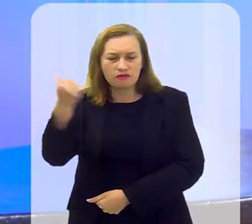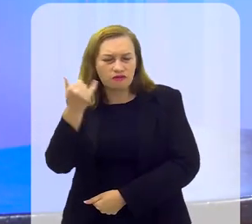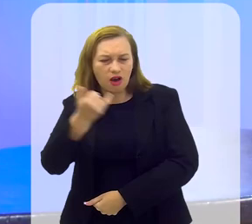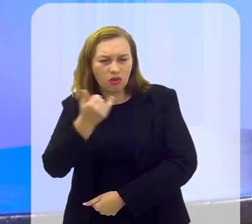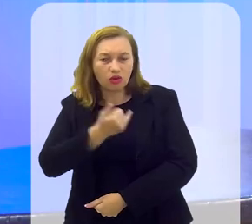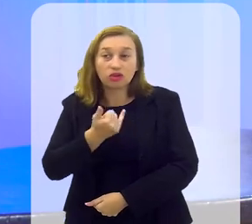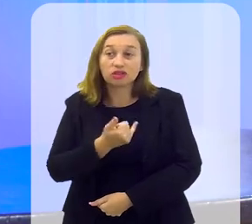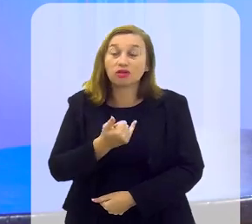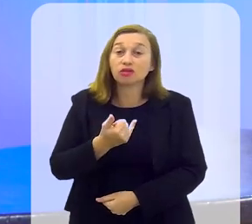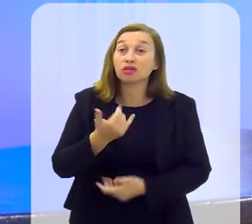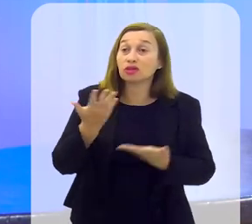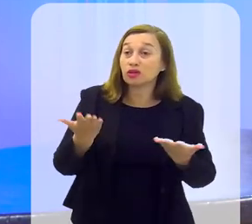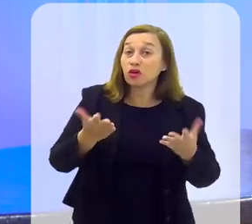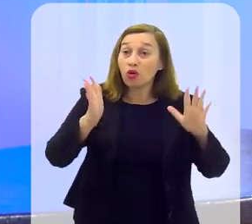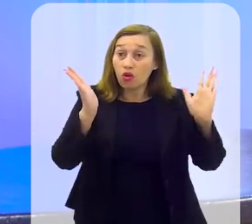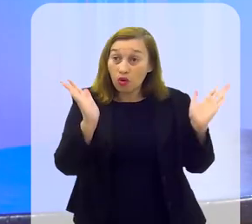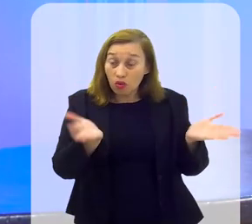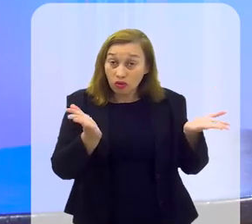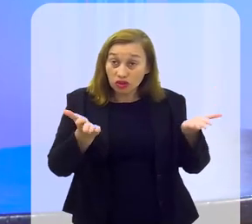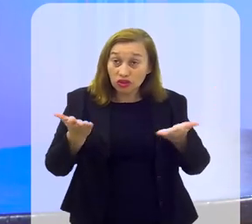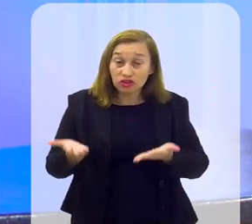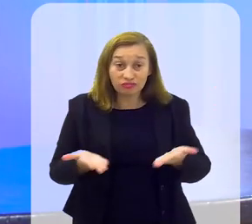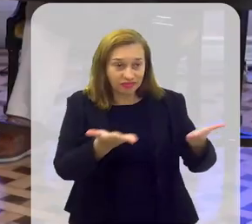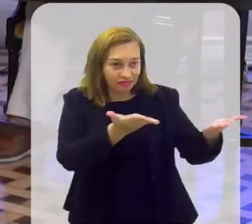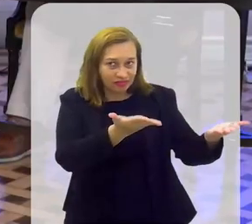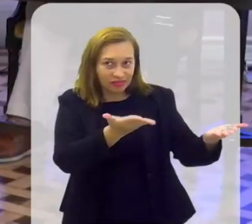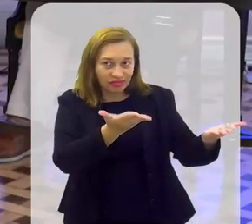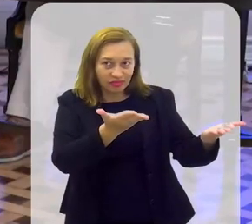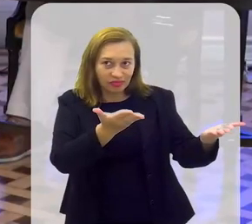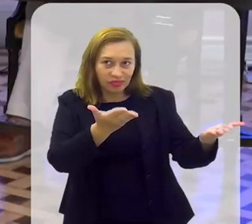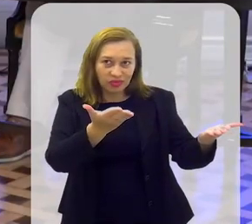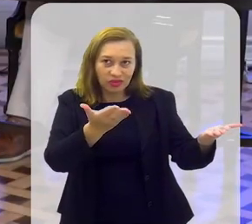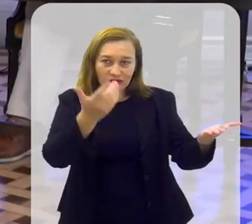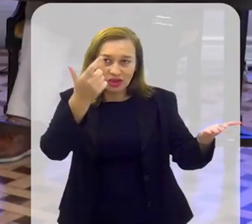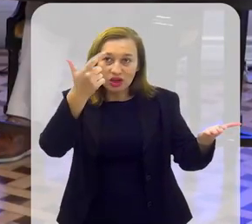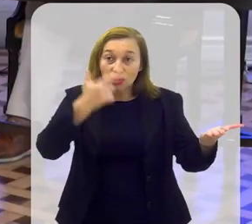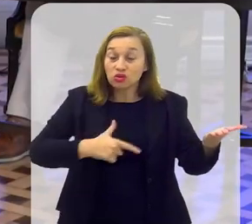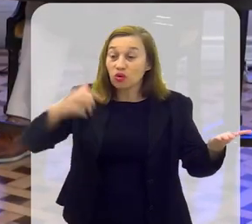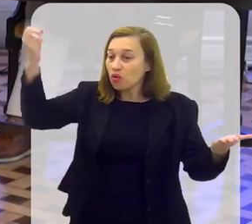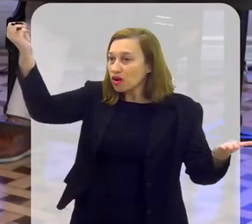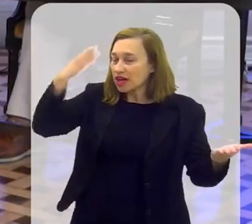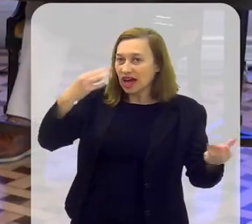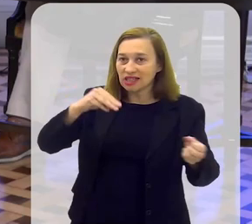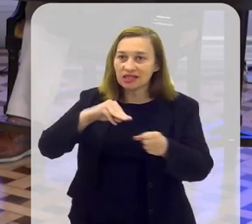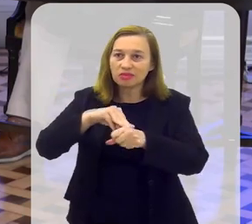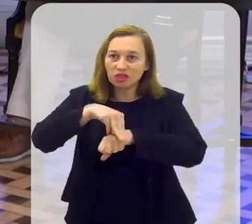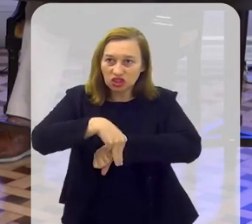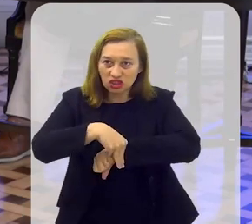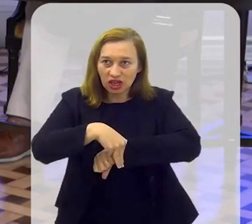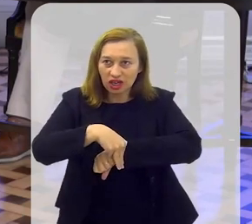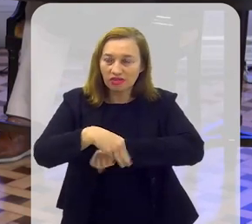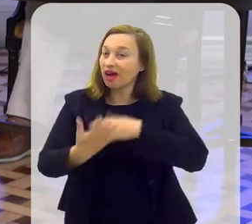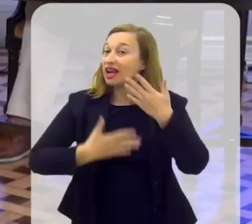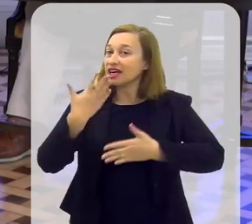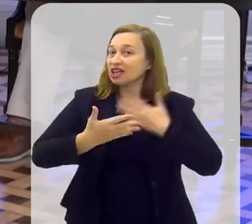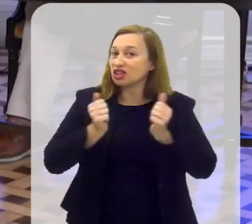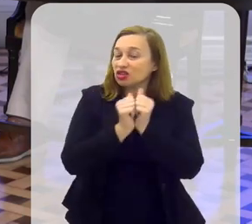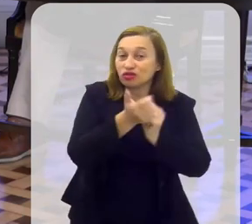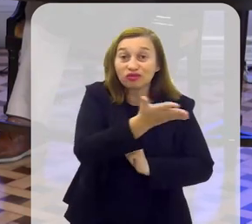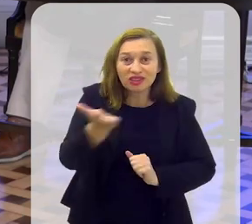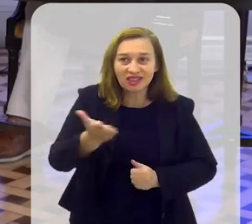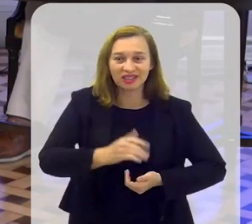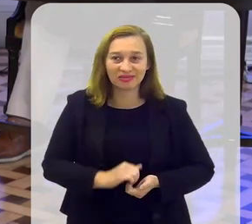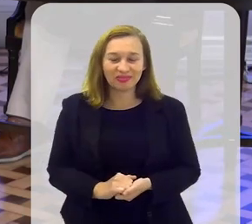senhoras e senhores lerem jantman sou graça Ministério prazer grande estar com vocês aqui no programa Muito